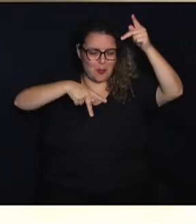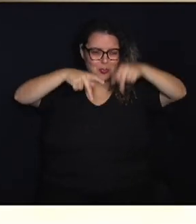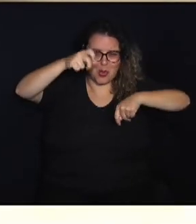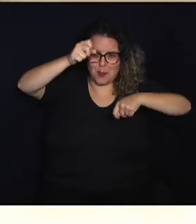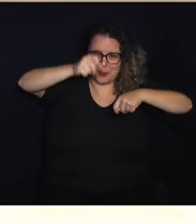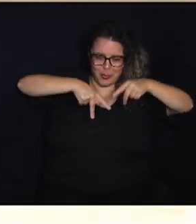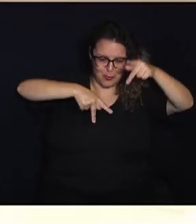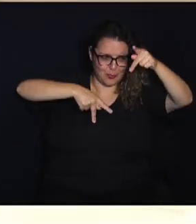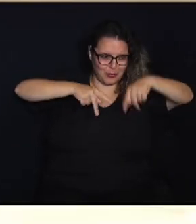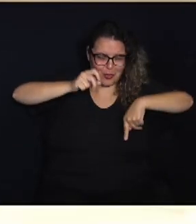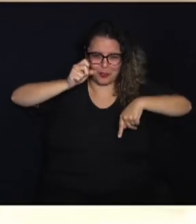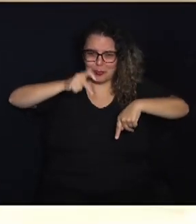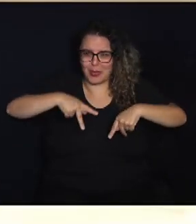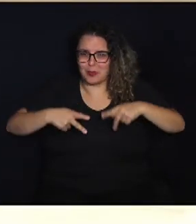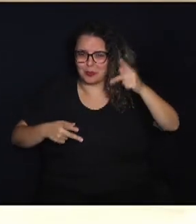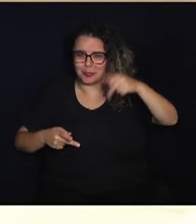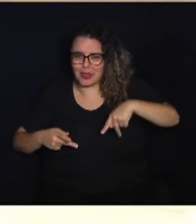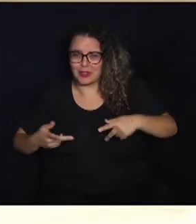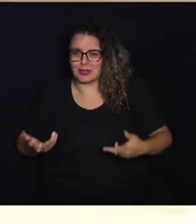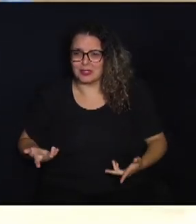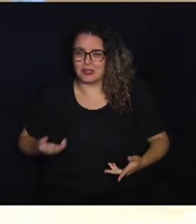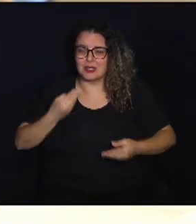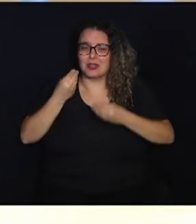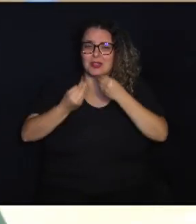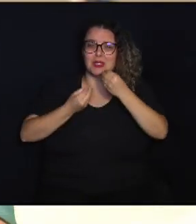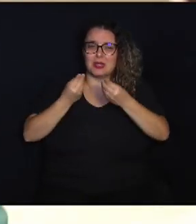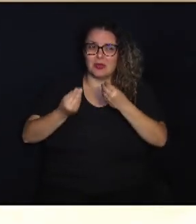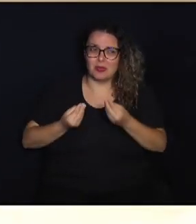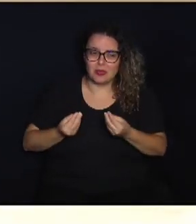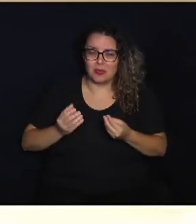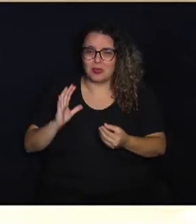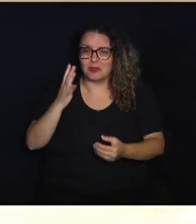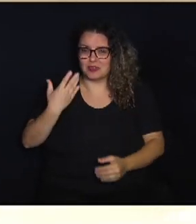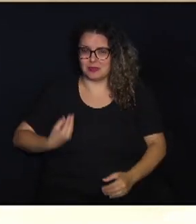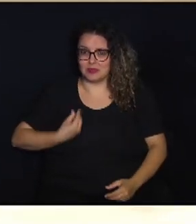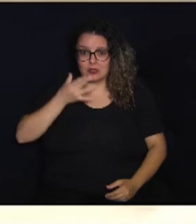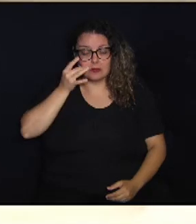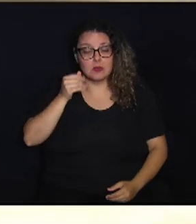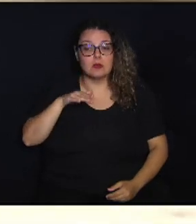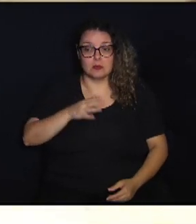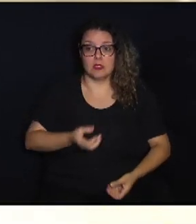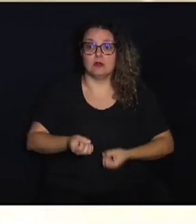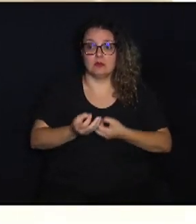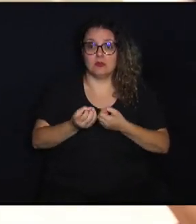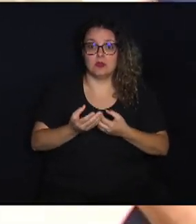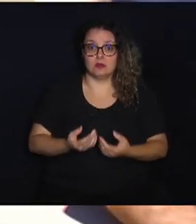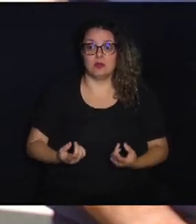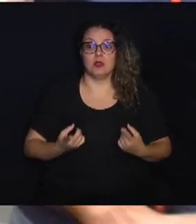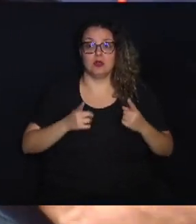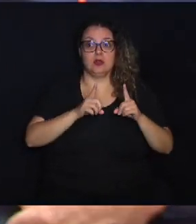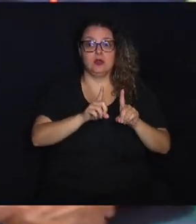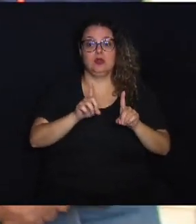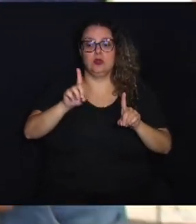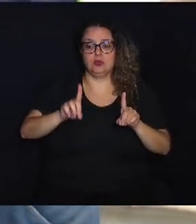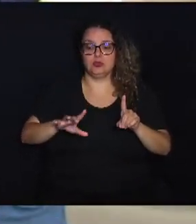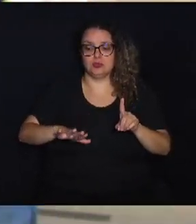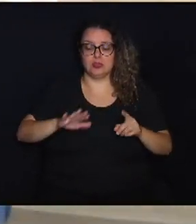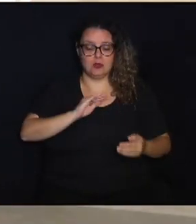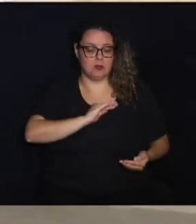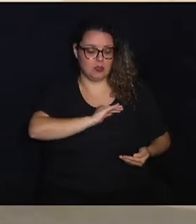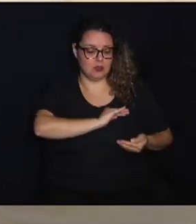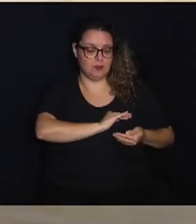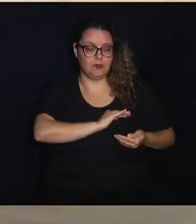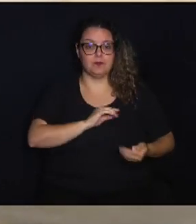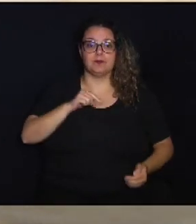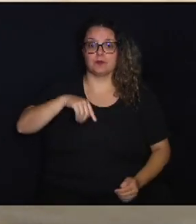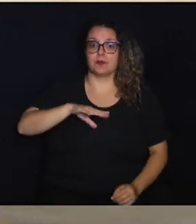forte. E aí, como proceder diante dessa situação? Para mais informações, nós estamos ao lado do diretor da Defesa Civil aqui